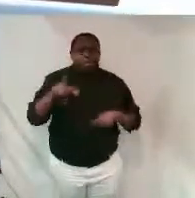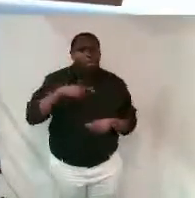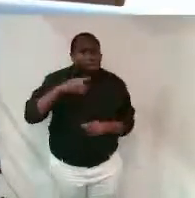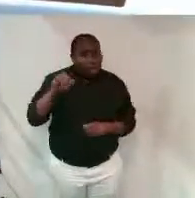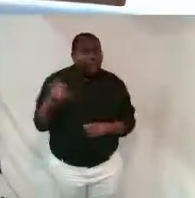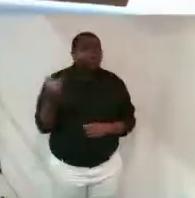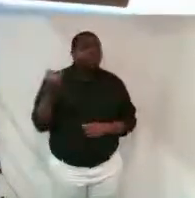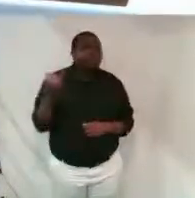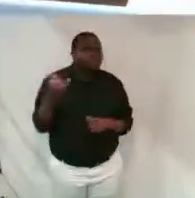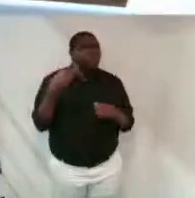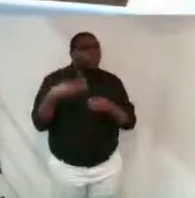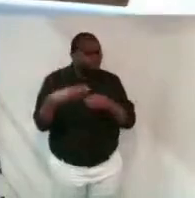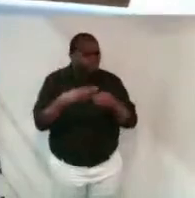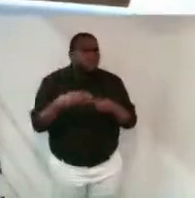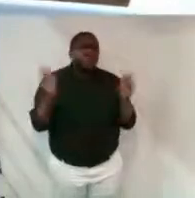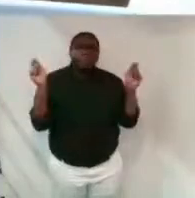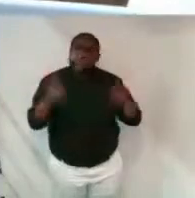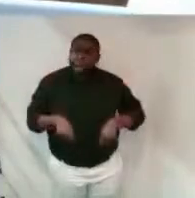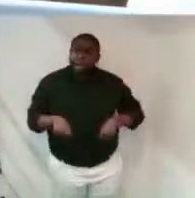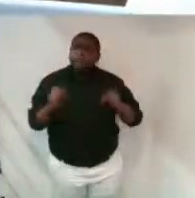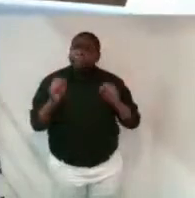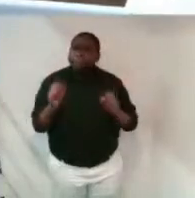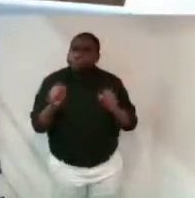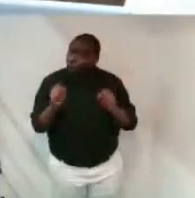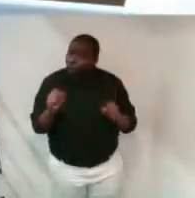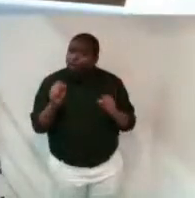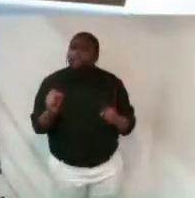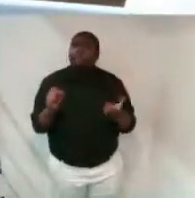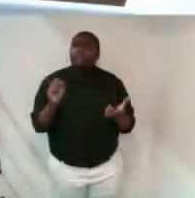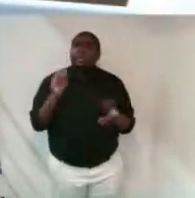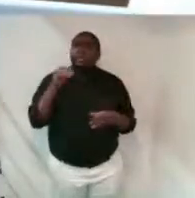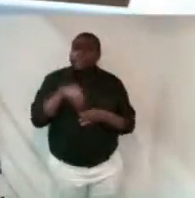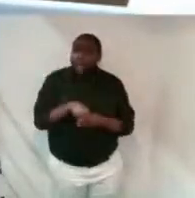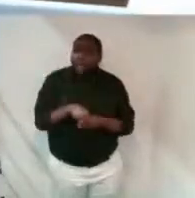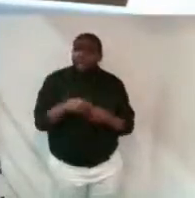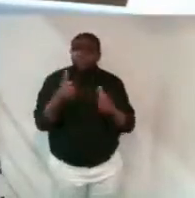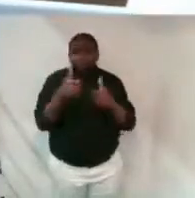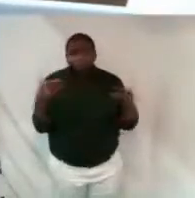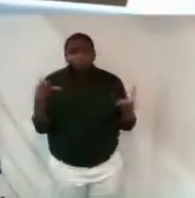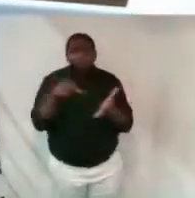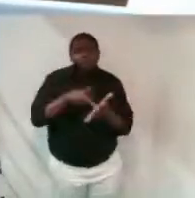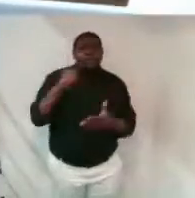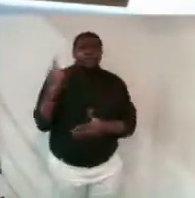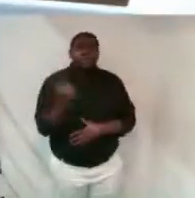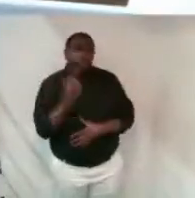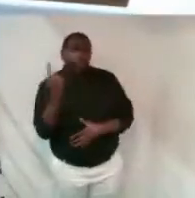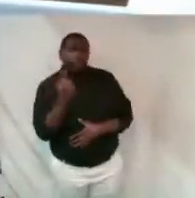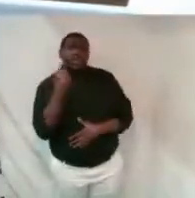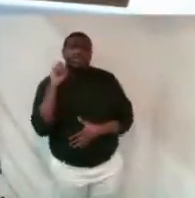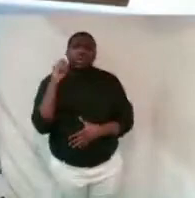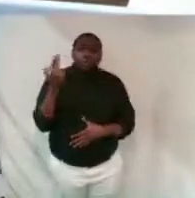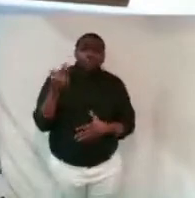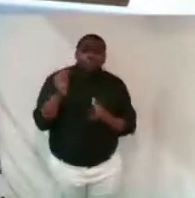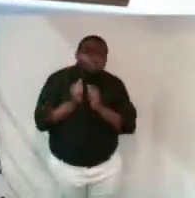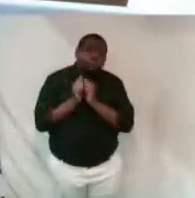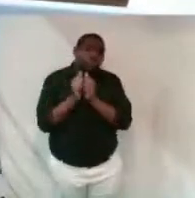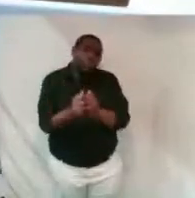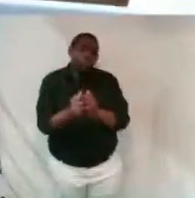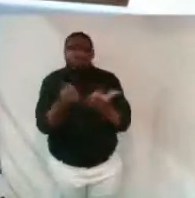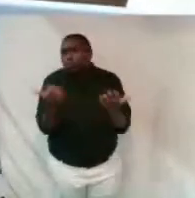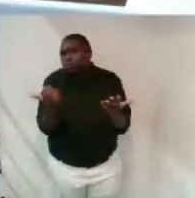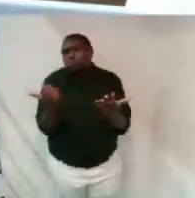E o município tem condições da gente, dentro das suas realidades, seja ele sozinho, seja ele consorciado, seja ele em